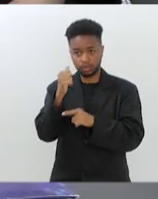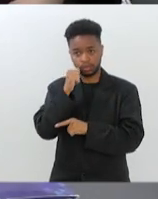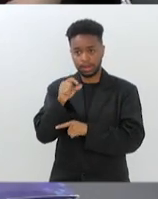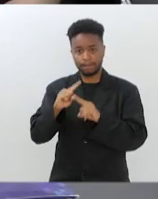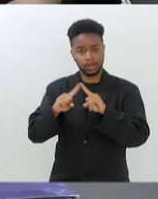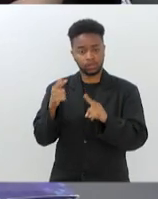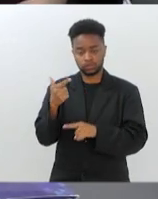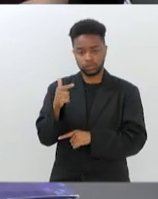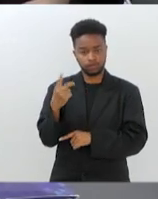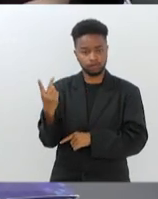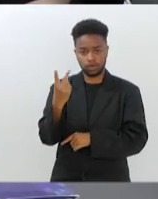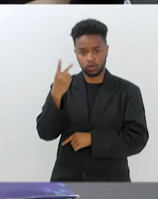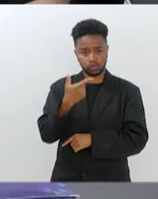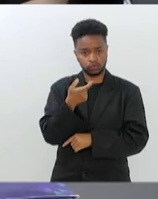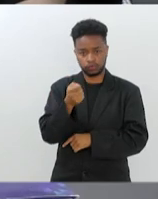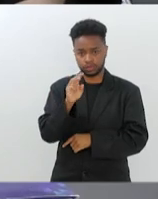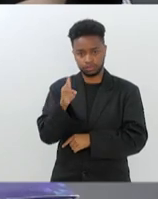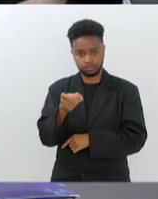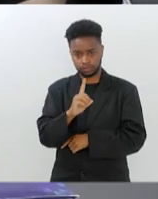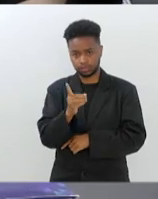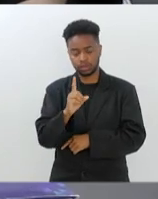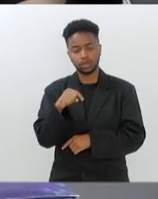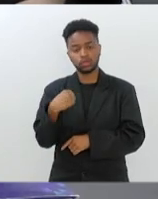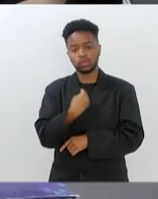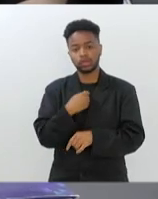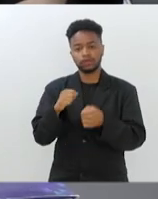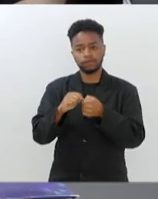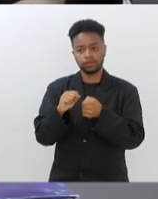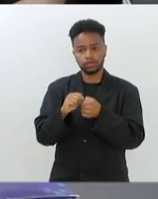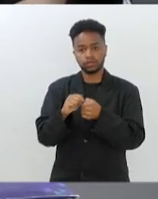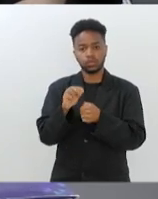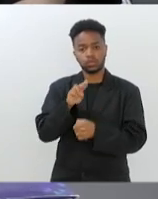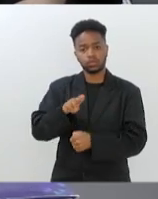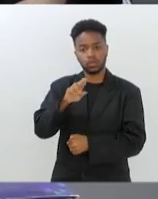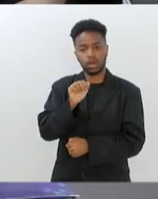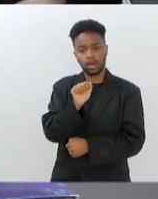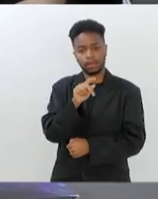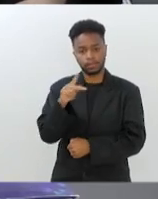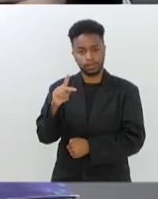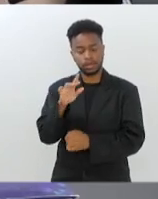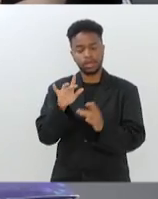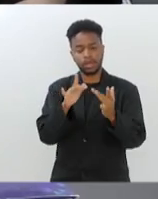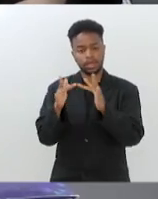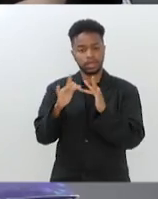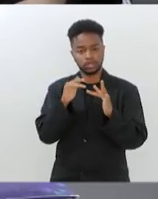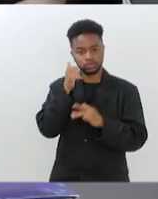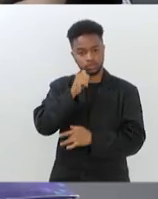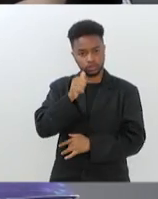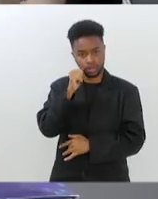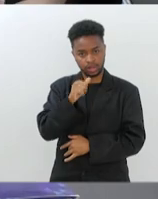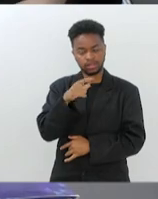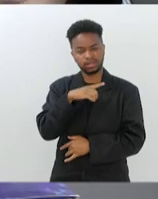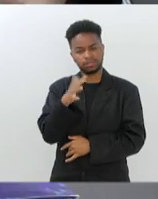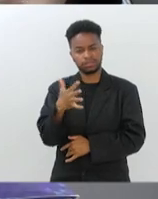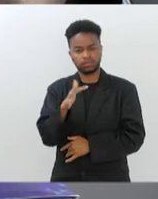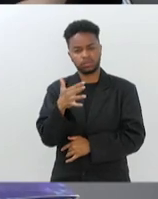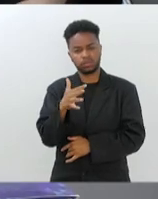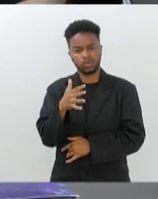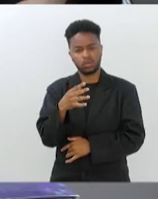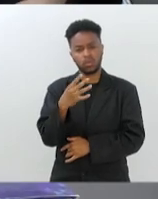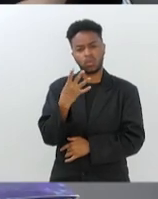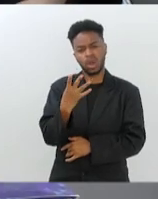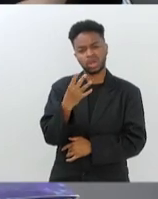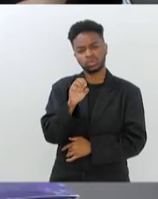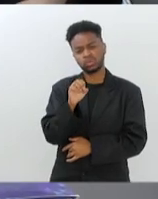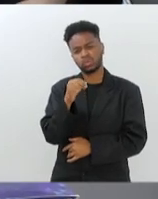valor de investimento tá nós fizemos uma voltada com o aplicativo rede mulher que também tinha a mesma proposta que era algo em torno de 4 a